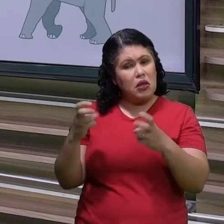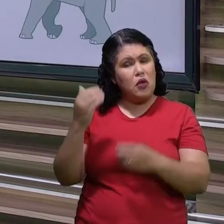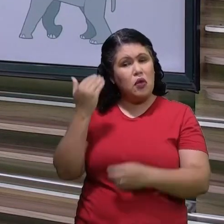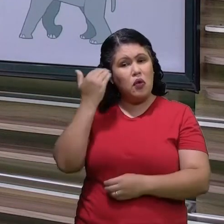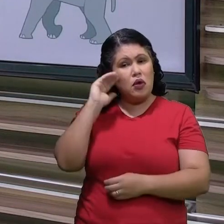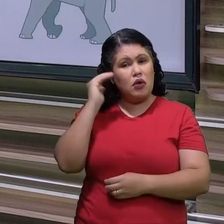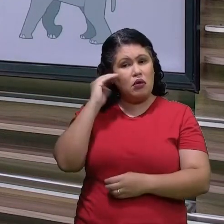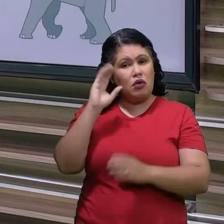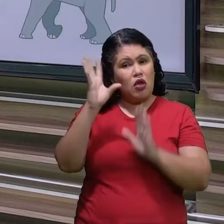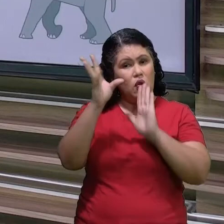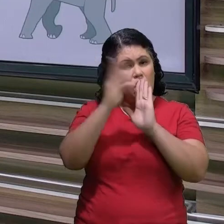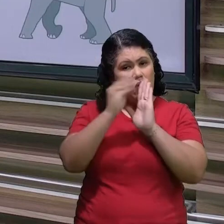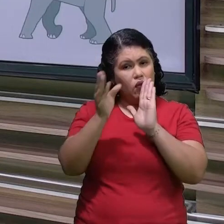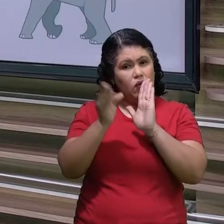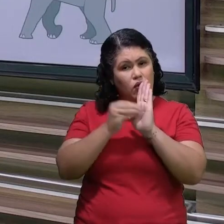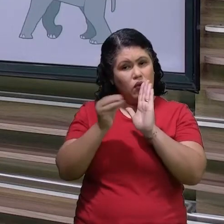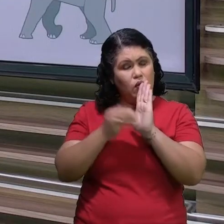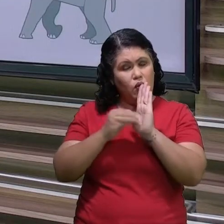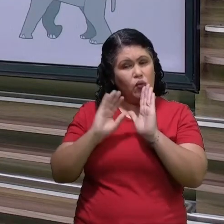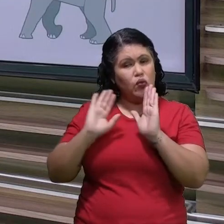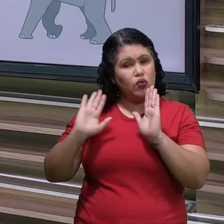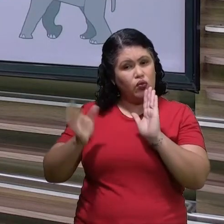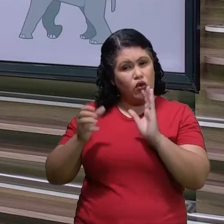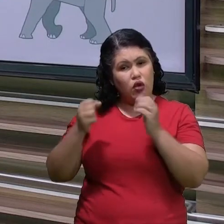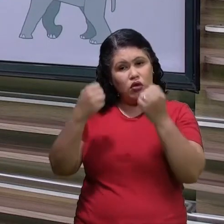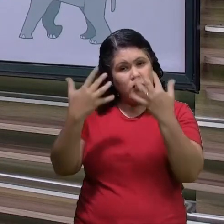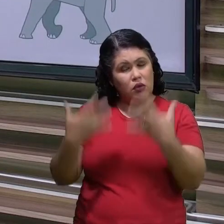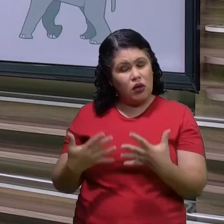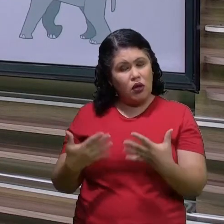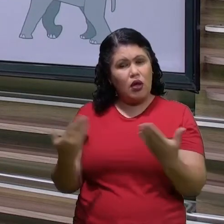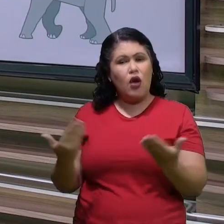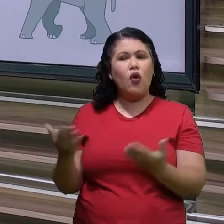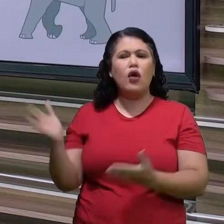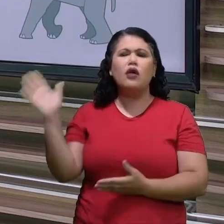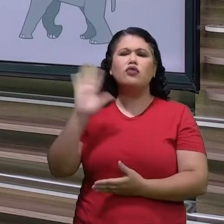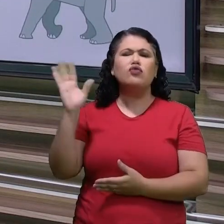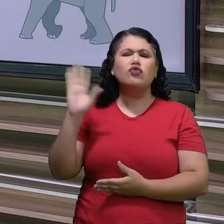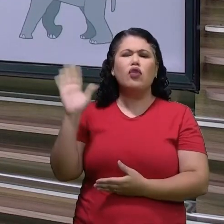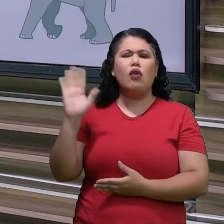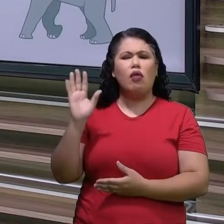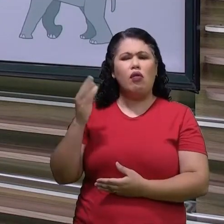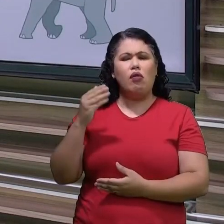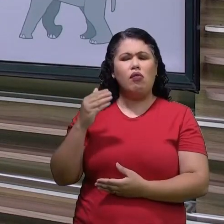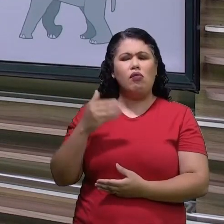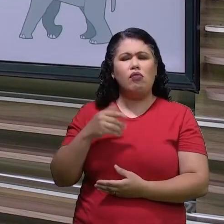discutido. Aqui eu me despeço dessa aula e digo para